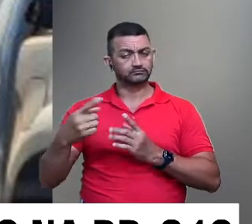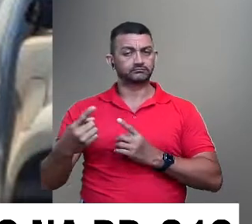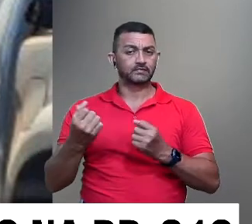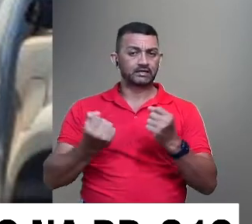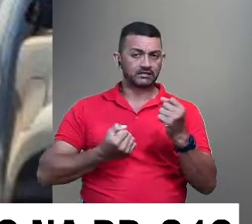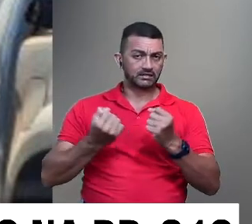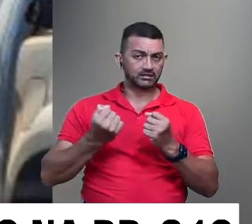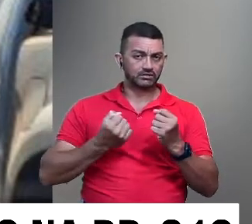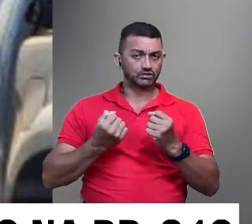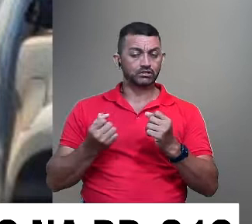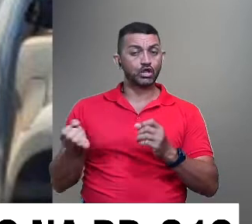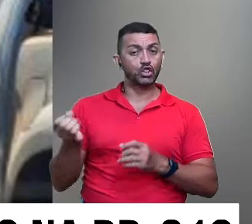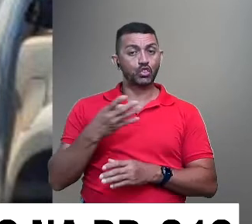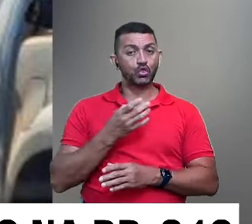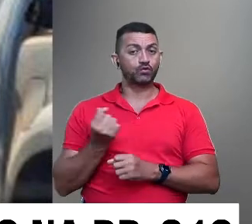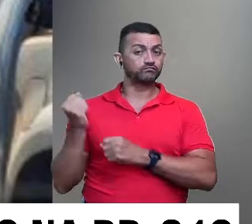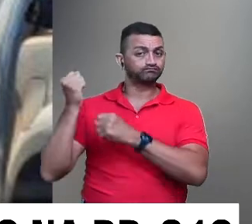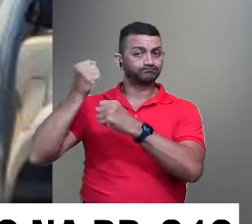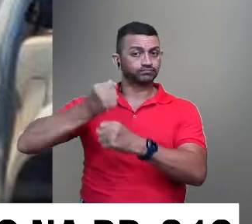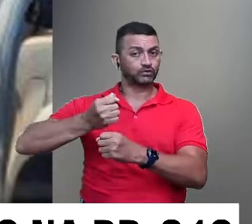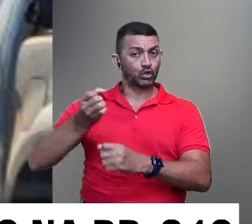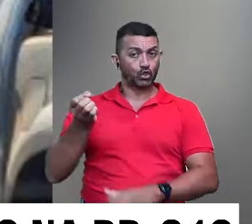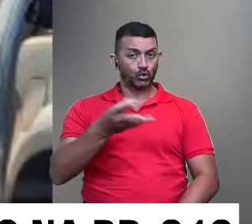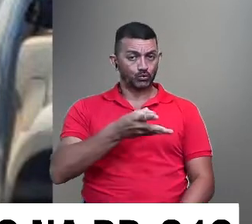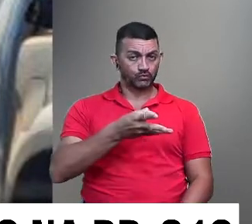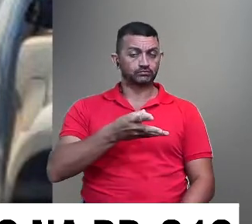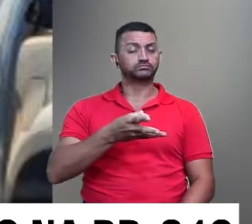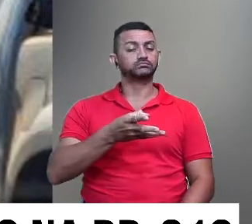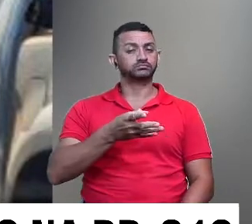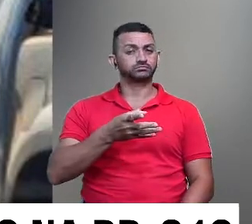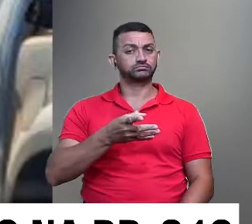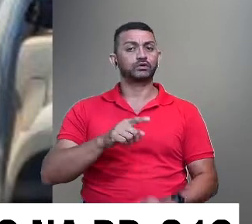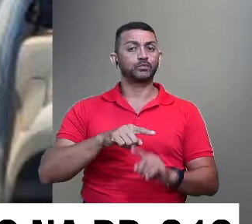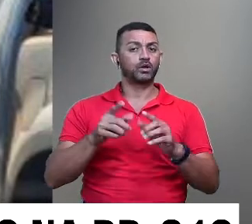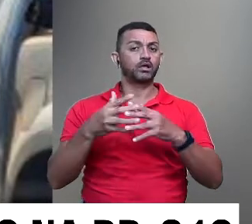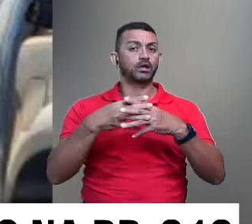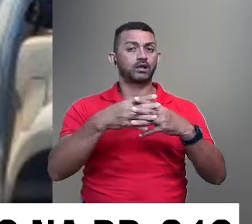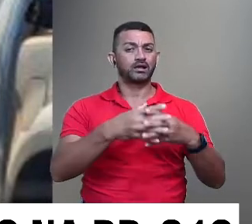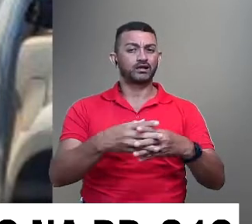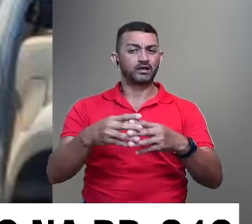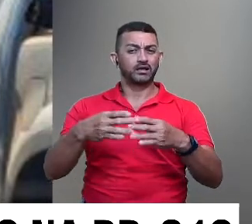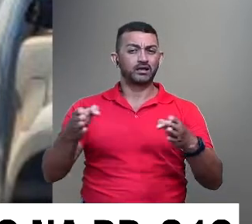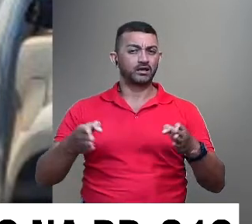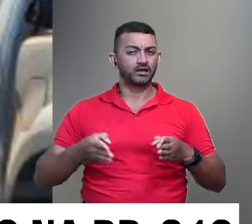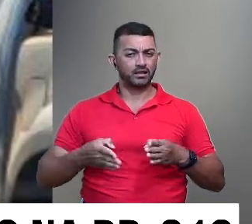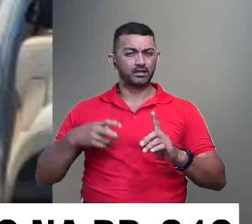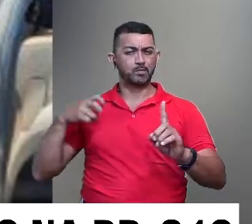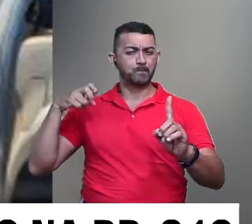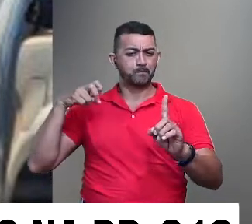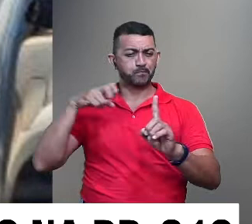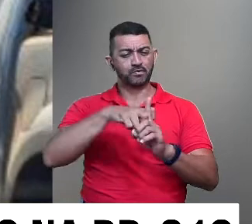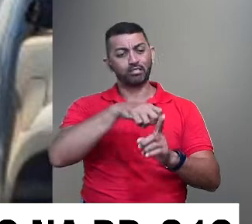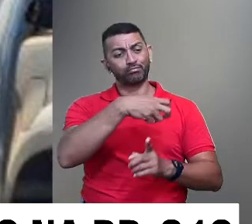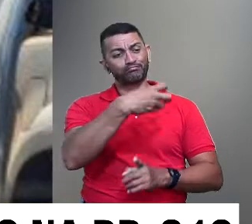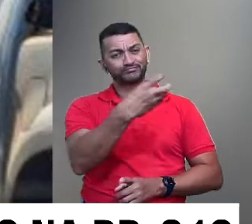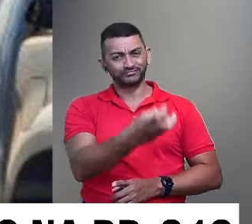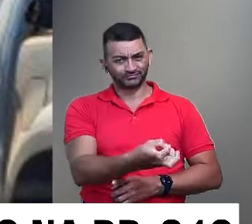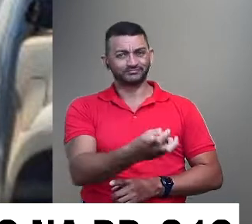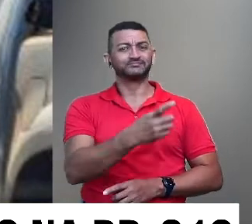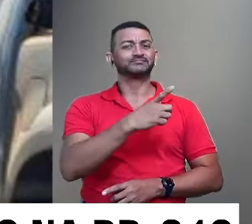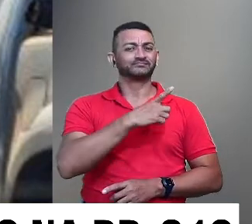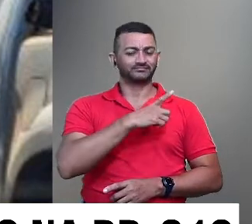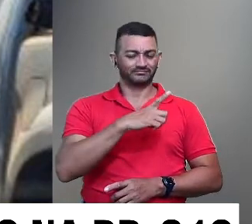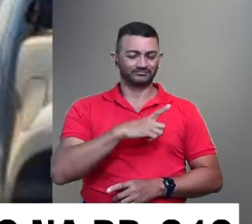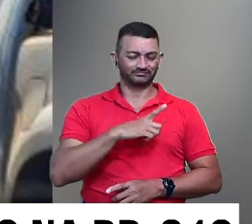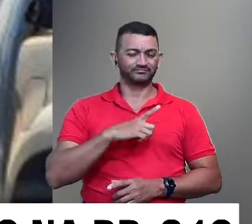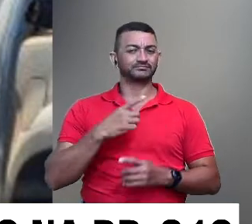está providenciando um semáforo para ser instalado no local, viu, gente? Mas o motivo foi esse: uma carreta acabou batendo no semáforo e